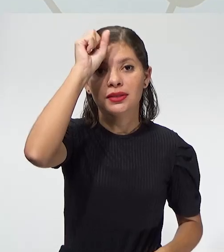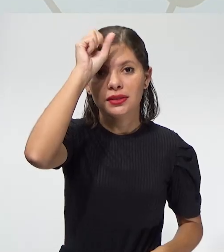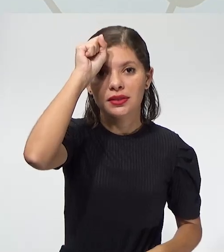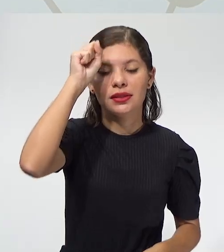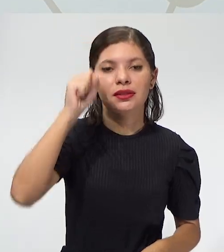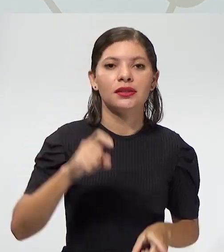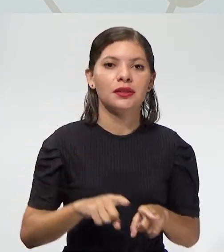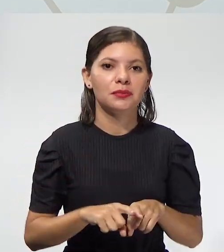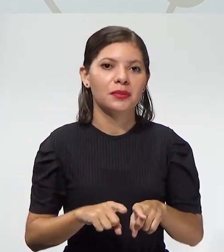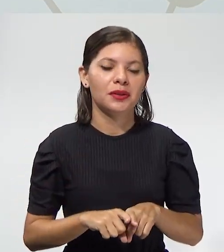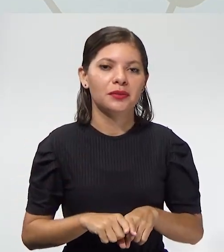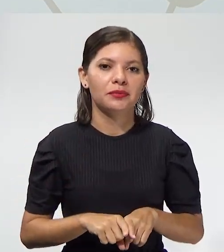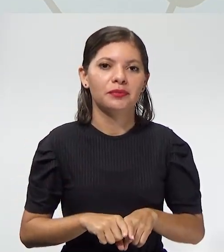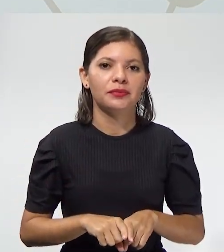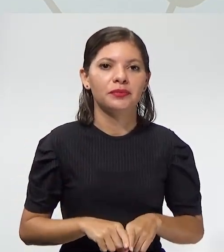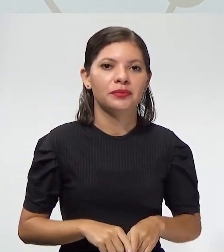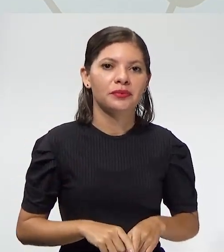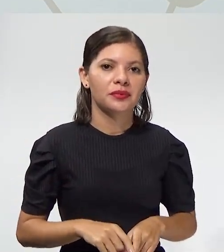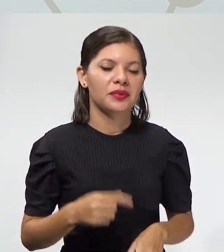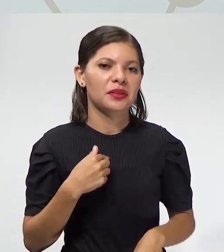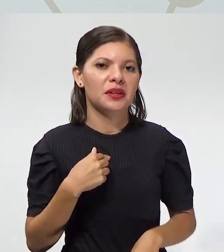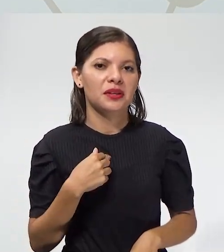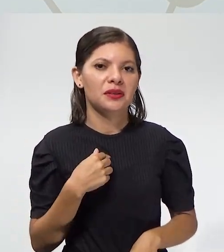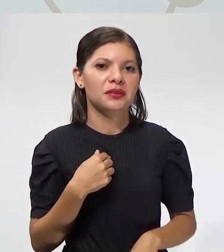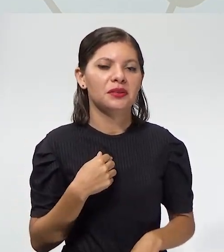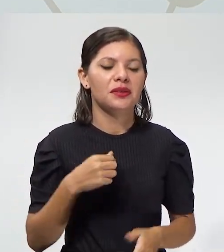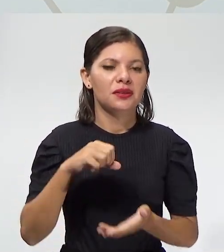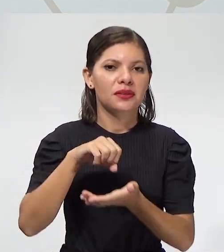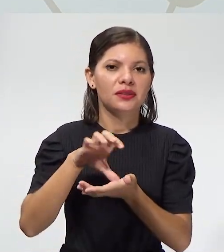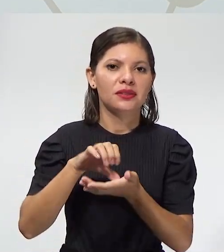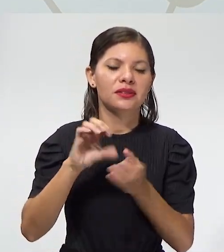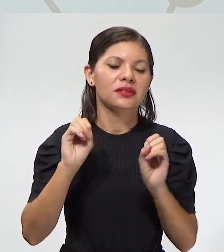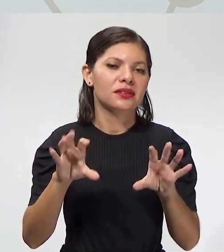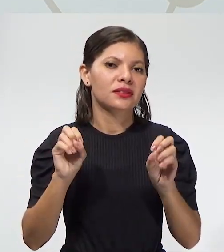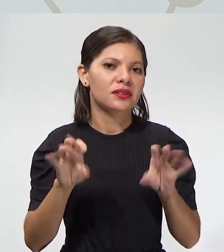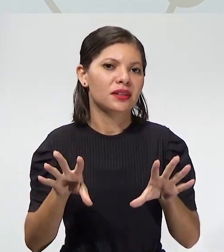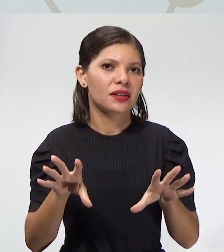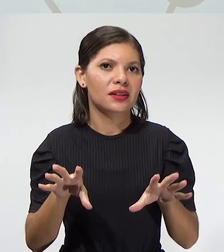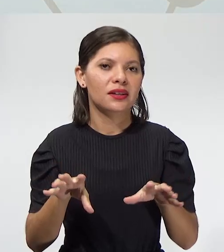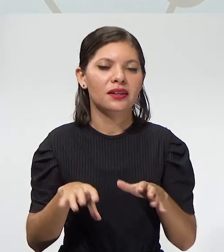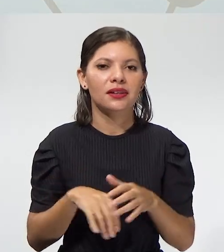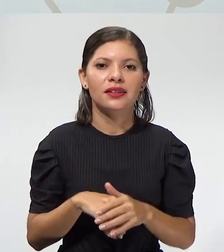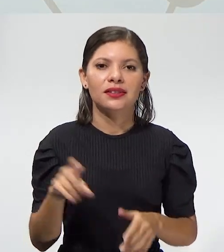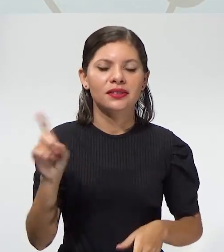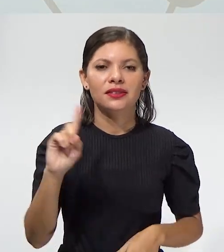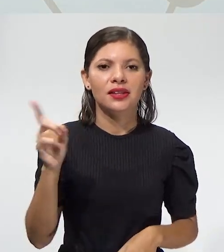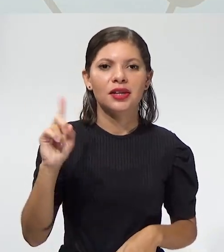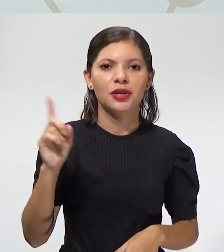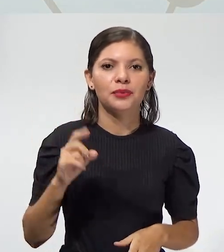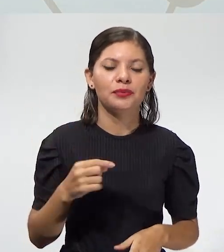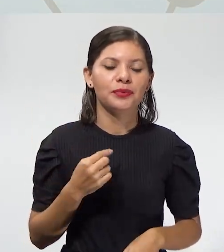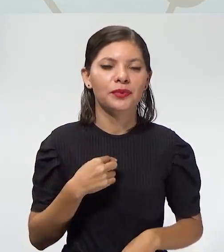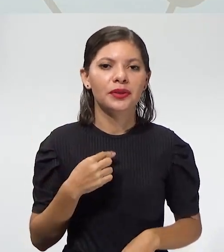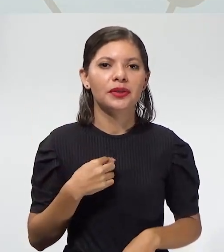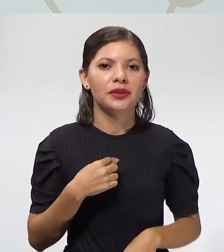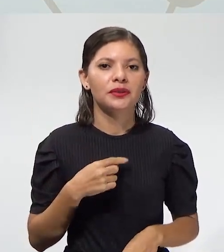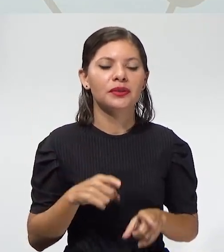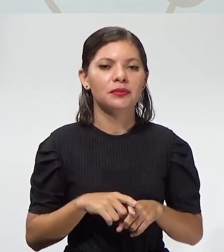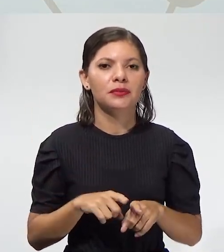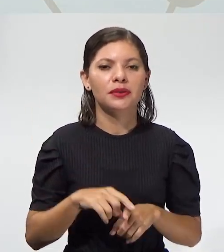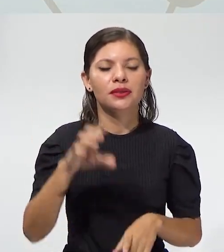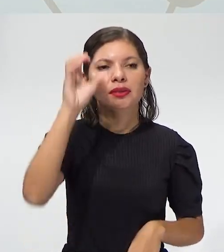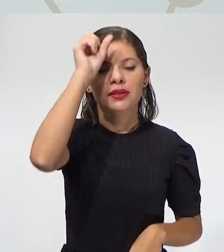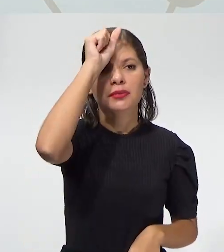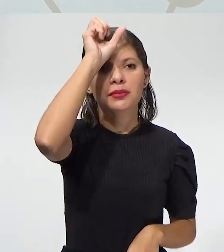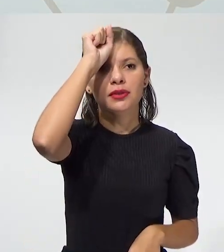tempo, né? Você não vai ter uma pessoa que só vai lá ensinar, como era na época da educação bancária, que só depositava conhecimento. Isso aí